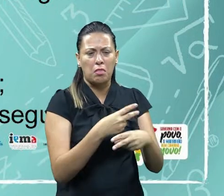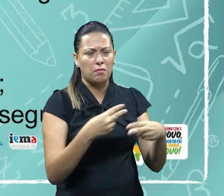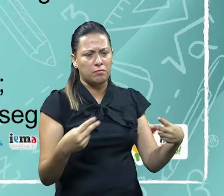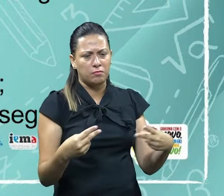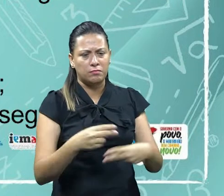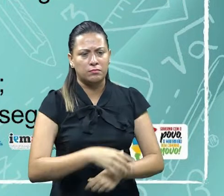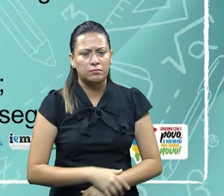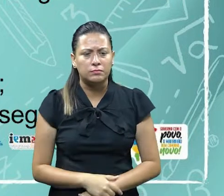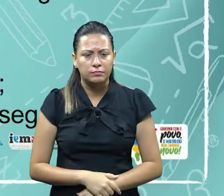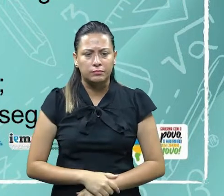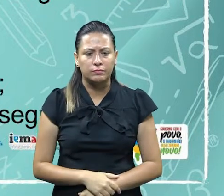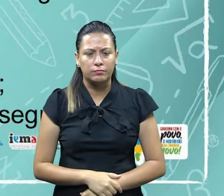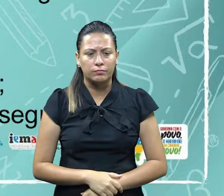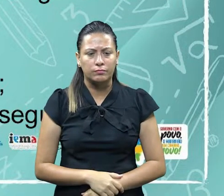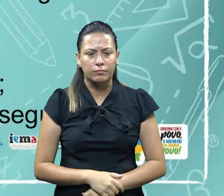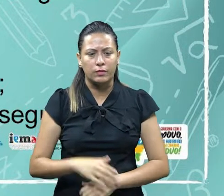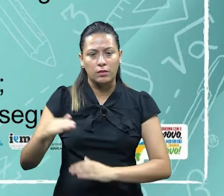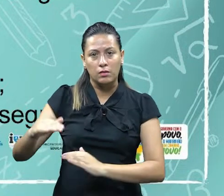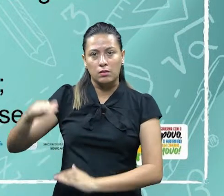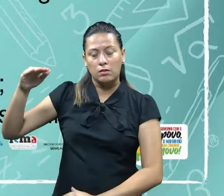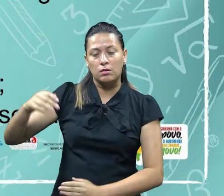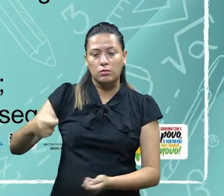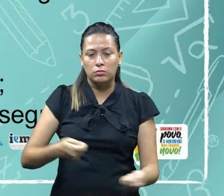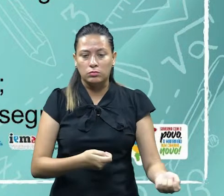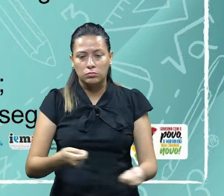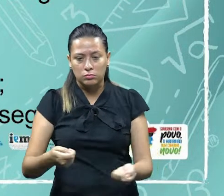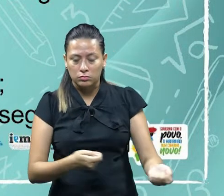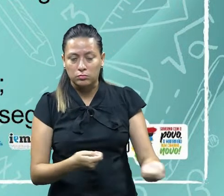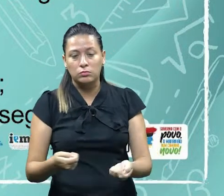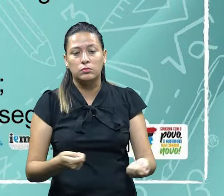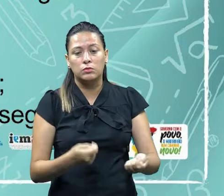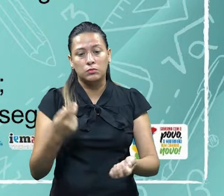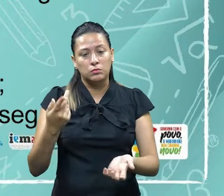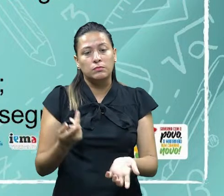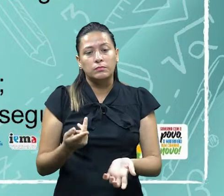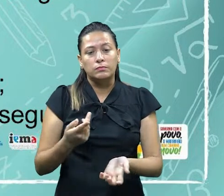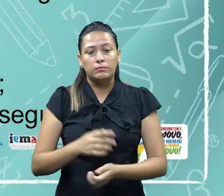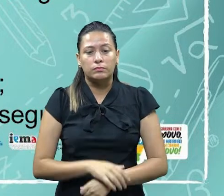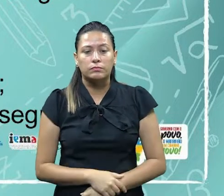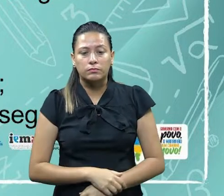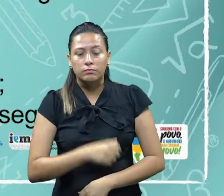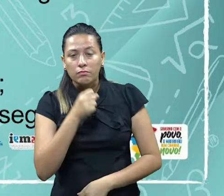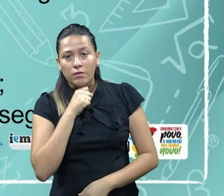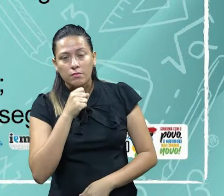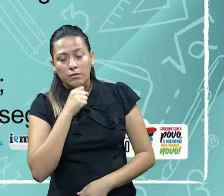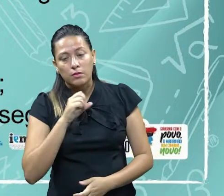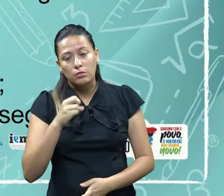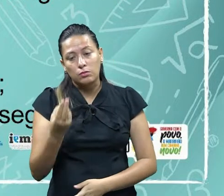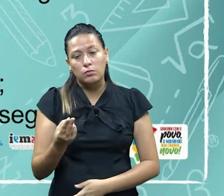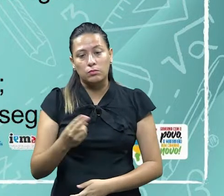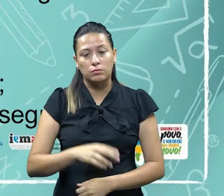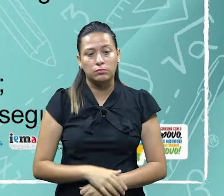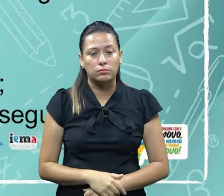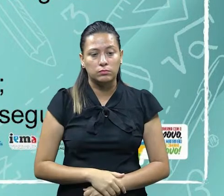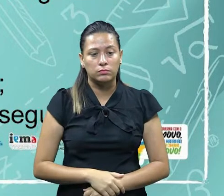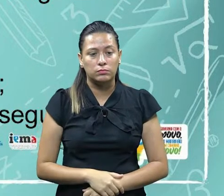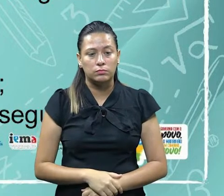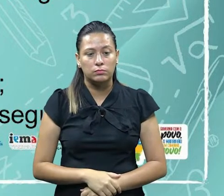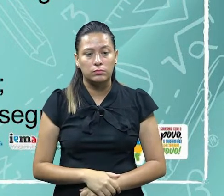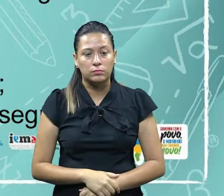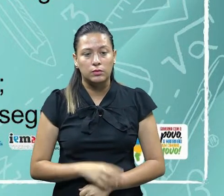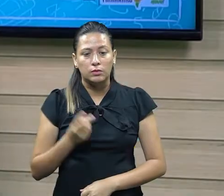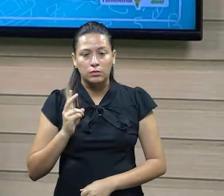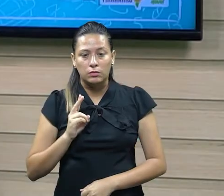extintores com avarias ou fora de validade, manter materiais combustíveis inflamáveis em local